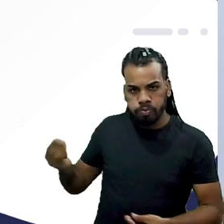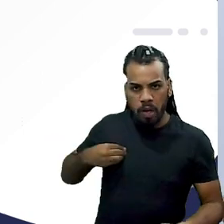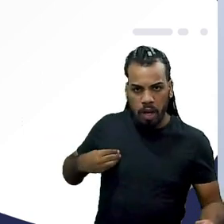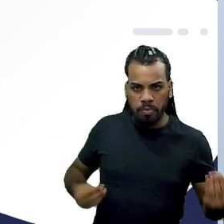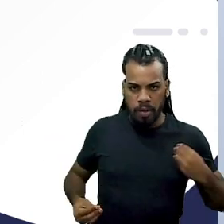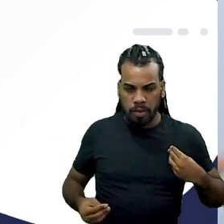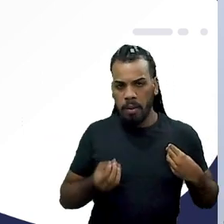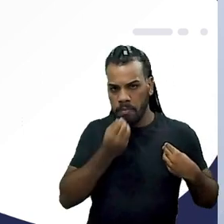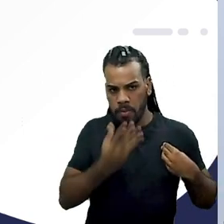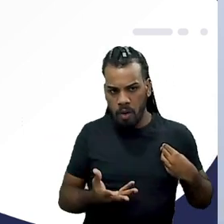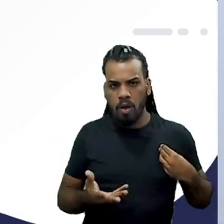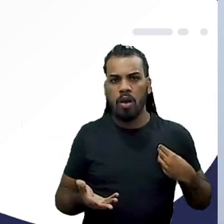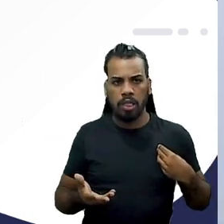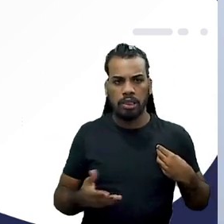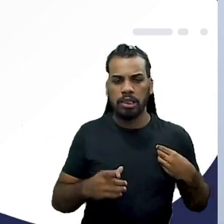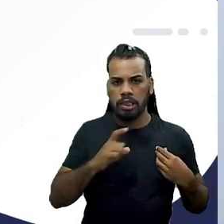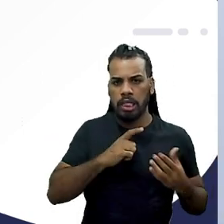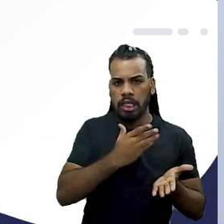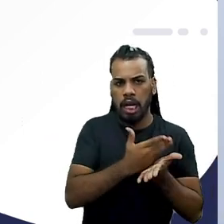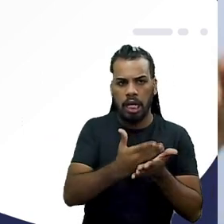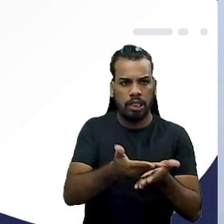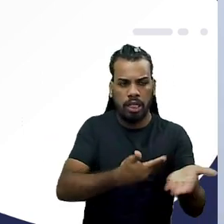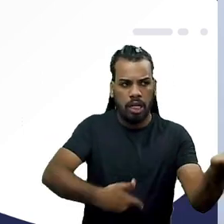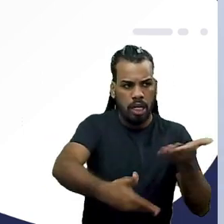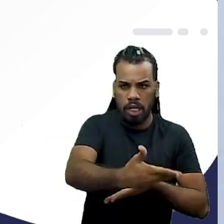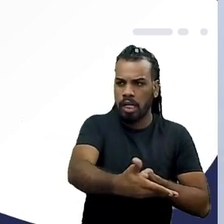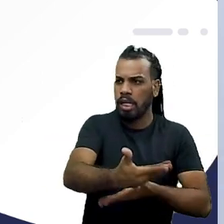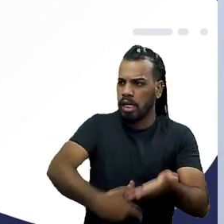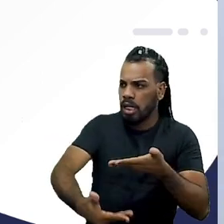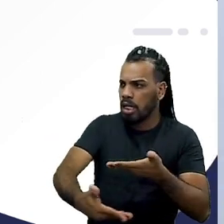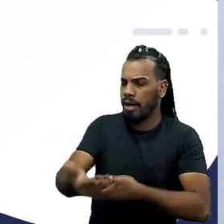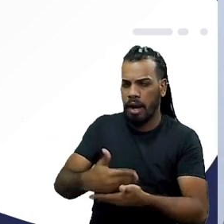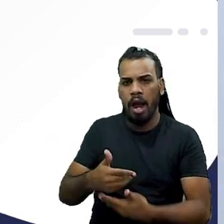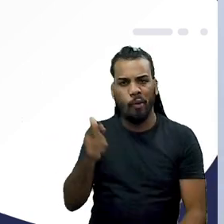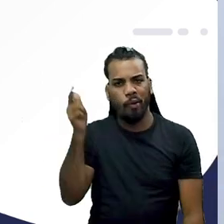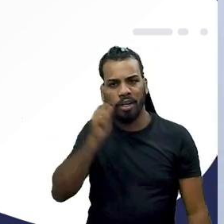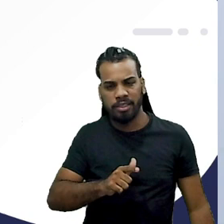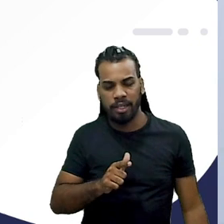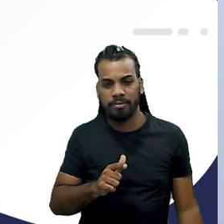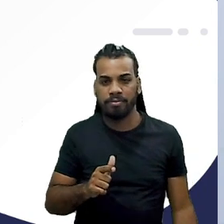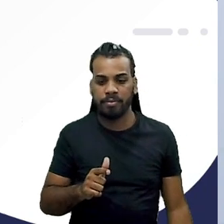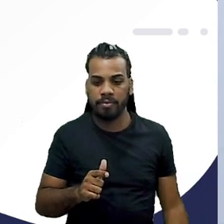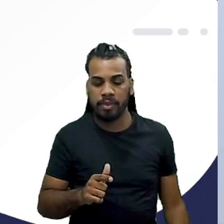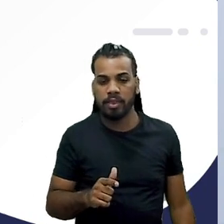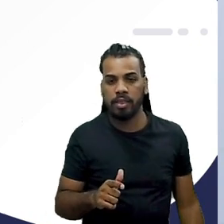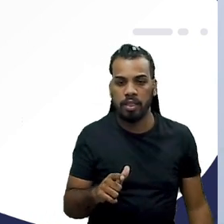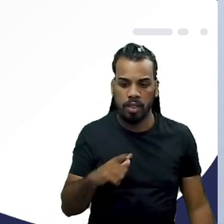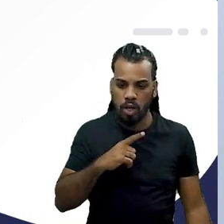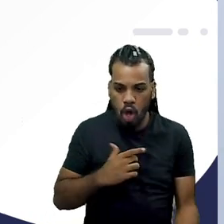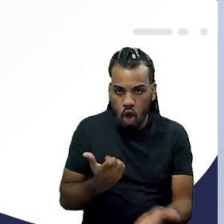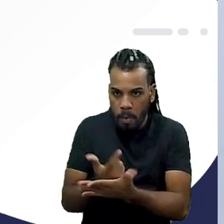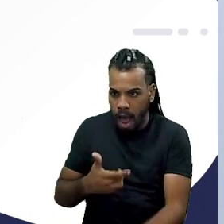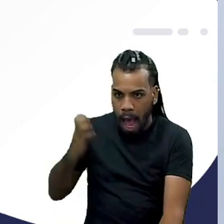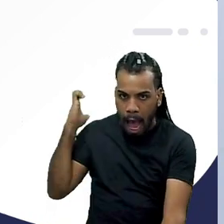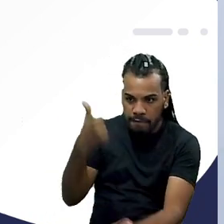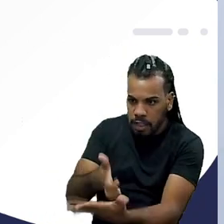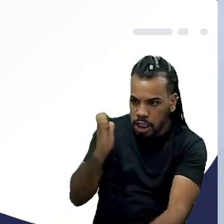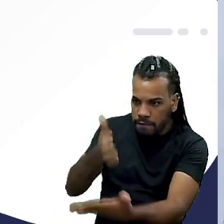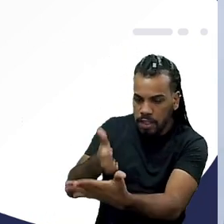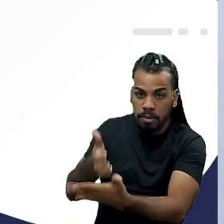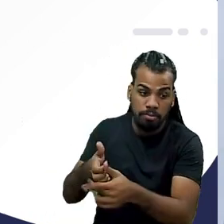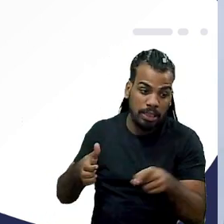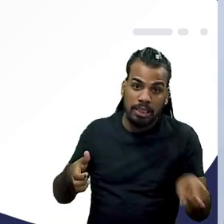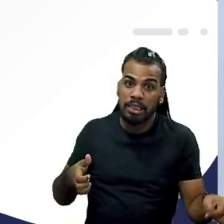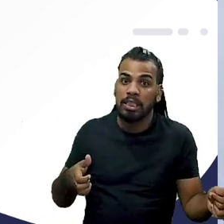tem crédito no mercado, tem um relacionamento muito bom com o mercado, ele consegue. Mas quando ele decidir, eu só quero comprar à vista, ele tem que ter capital de